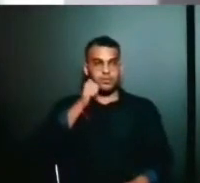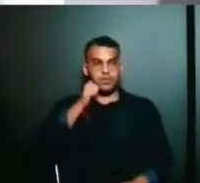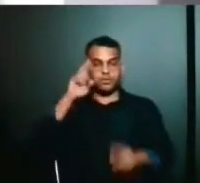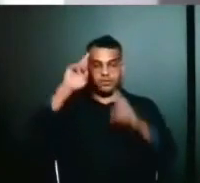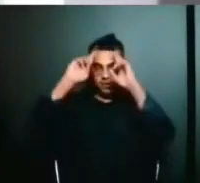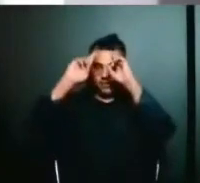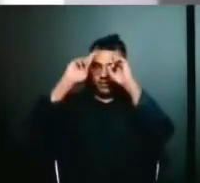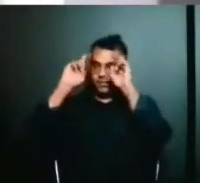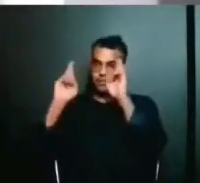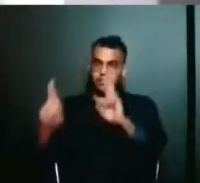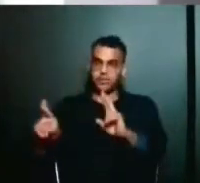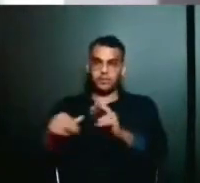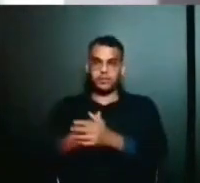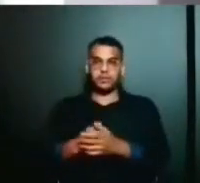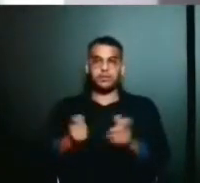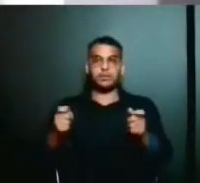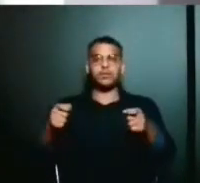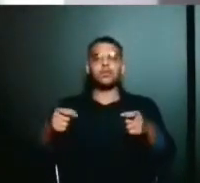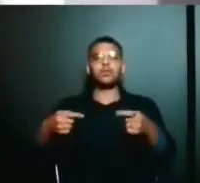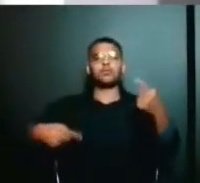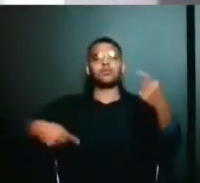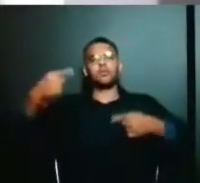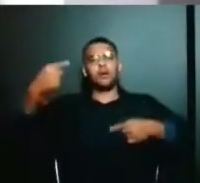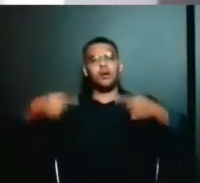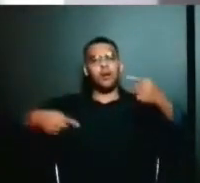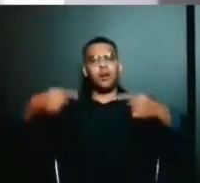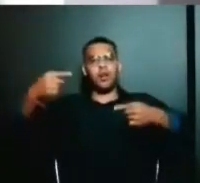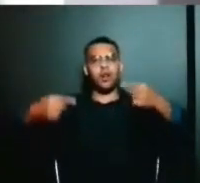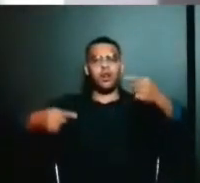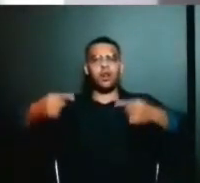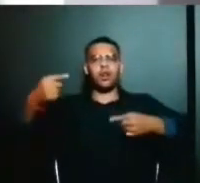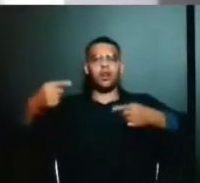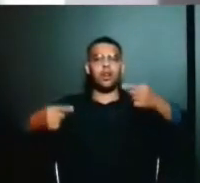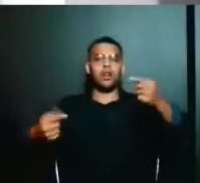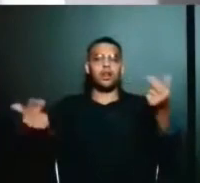Absurdo. Você discutir de igual para igual.